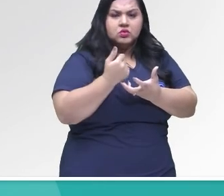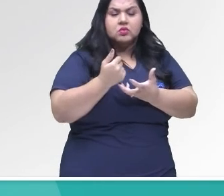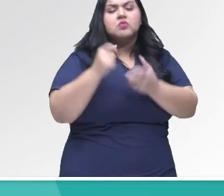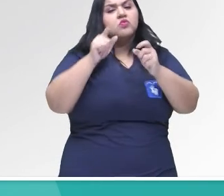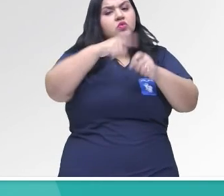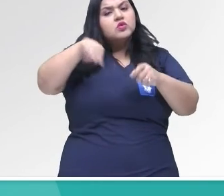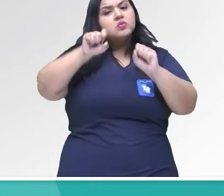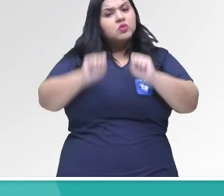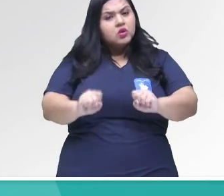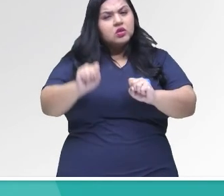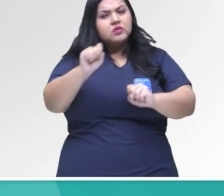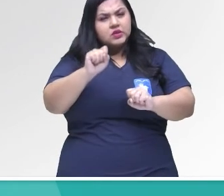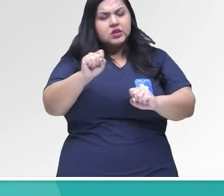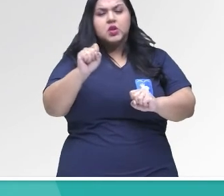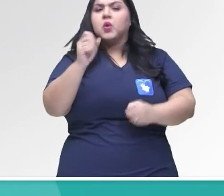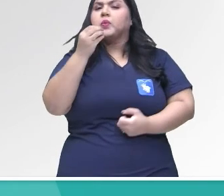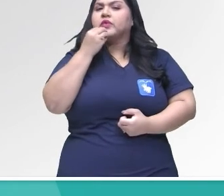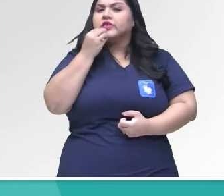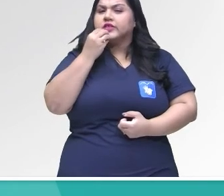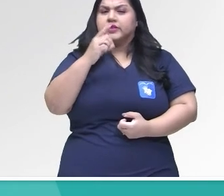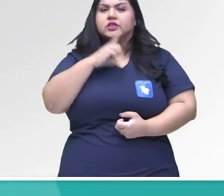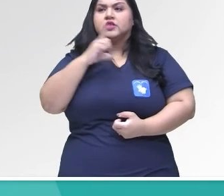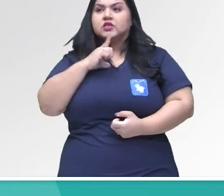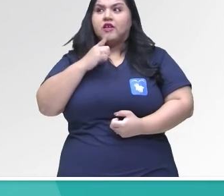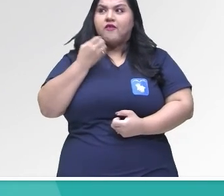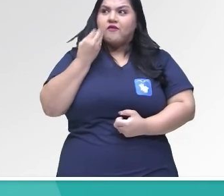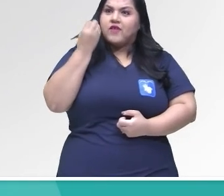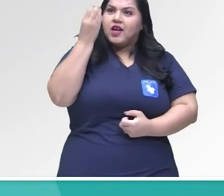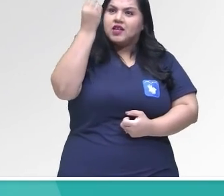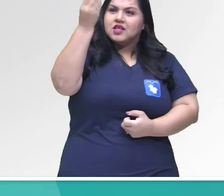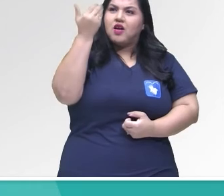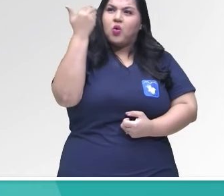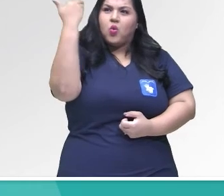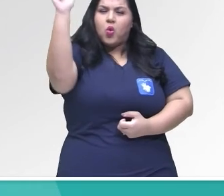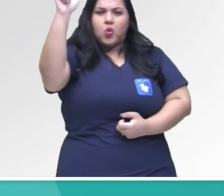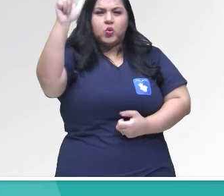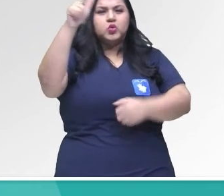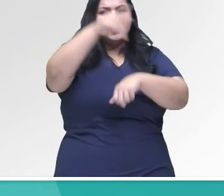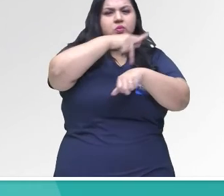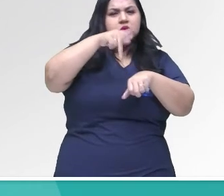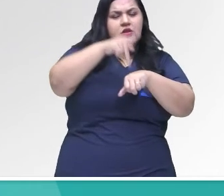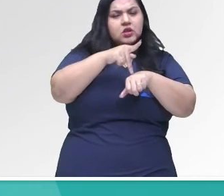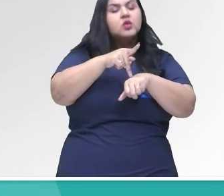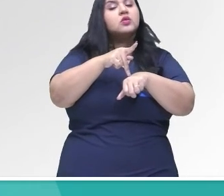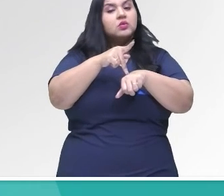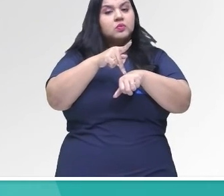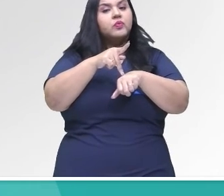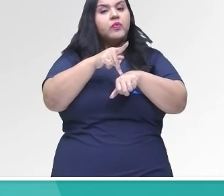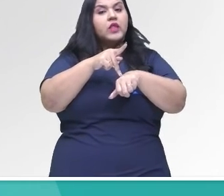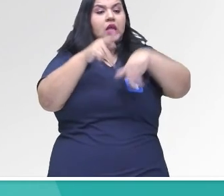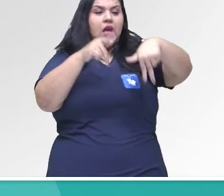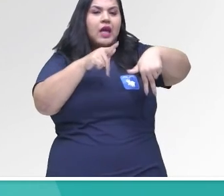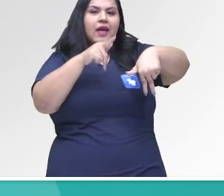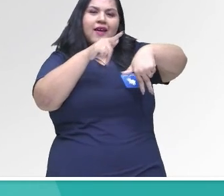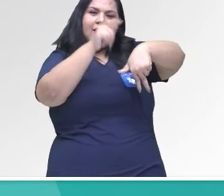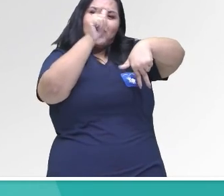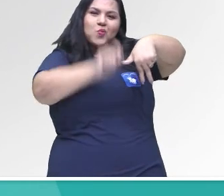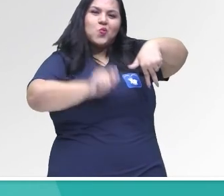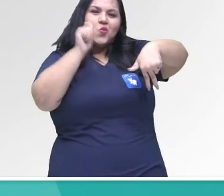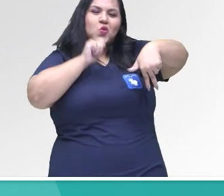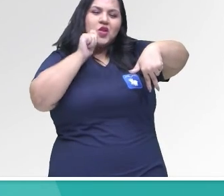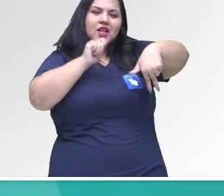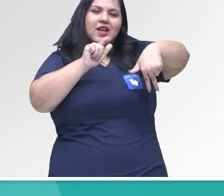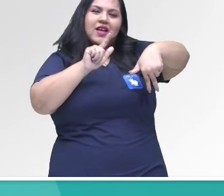pode, um dia que vocês tiverem a oportunidade de ir para fora do Brasil, Garota de Ipanema é o hino